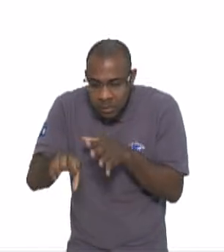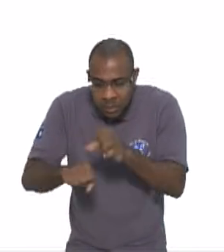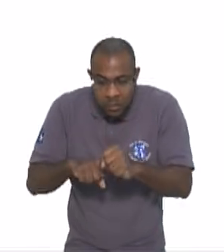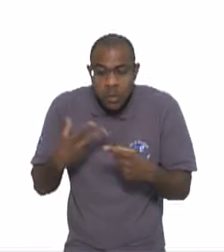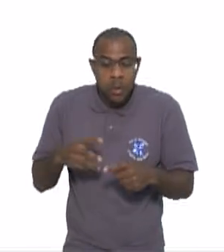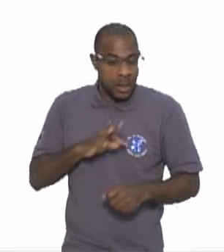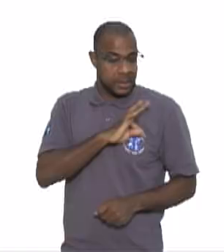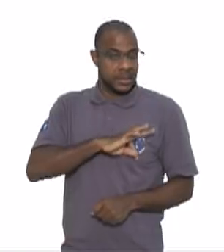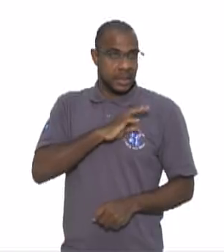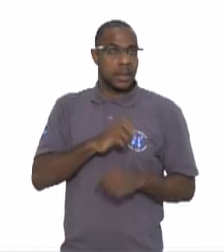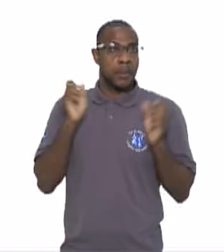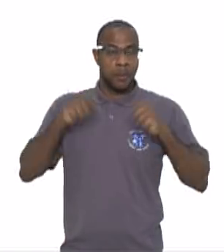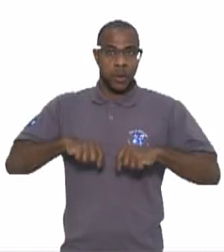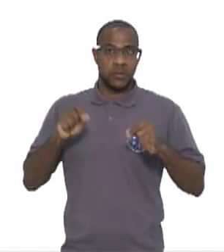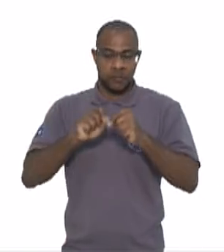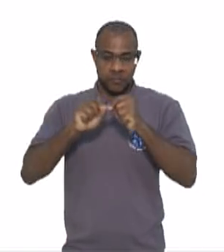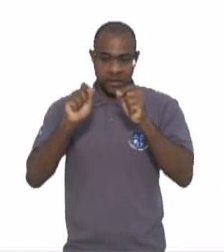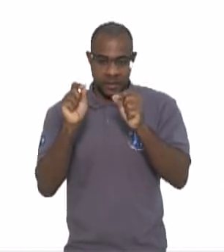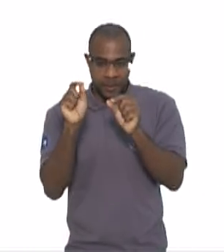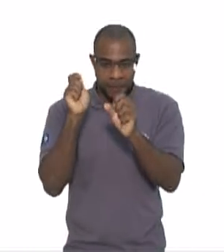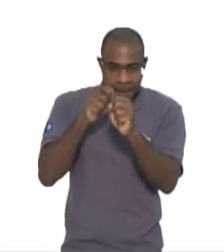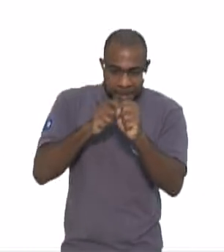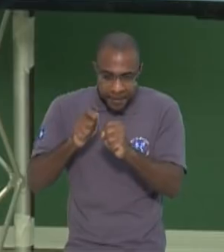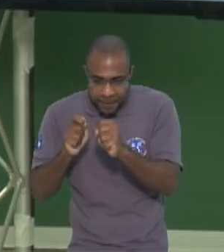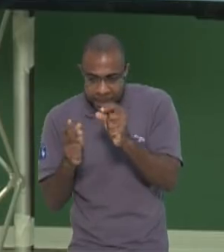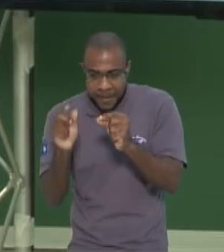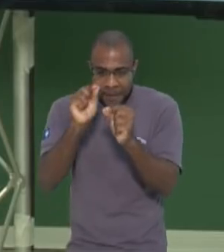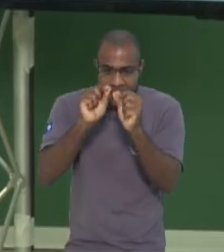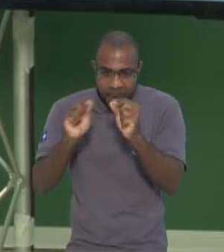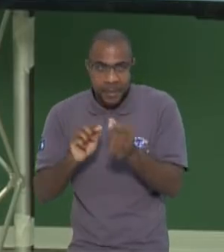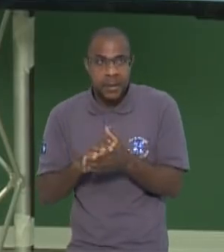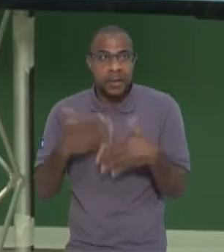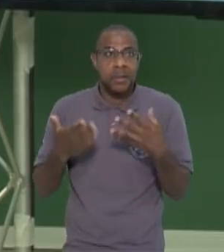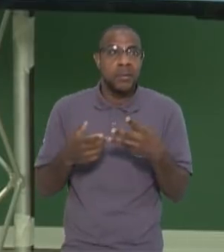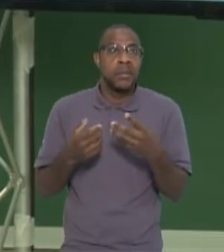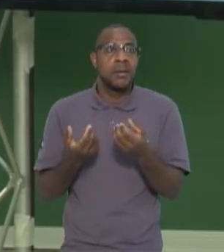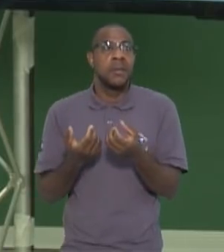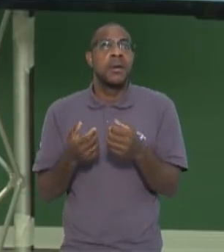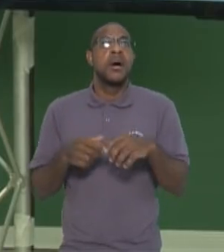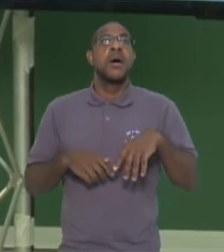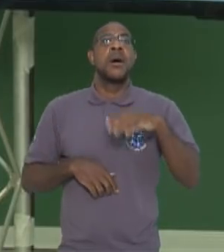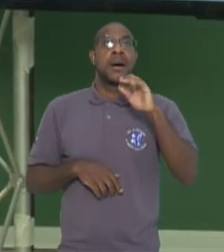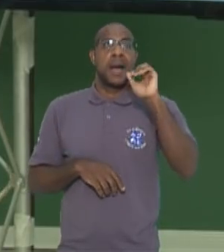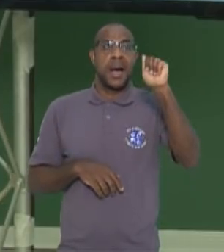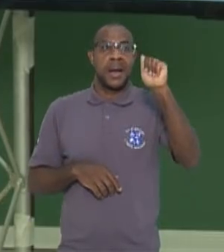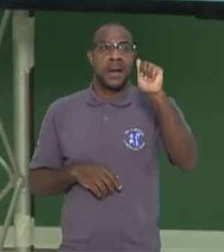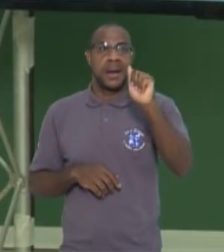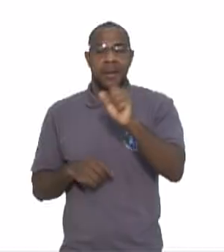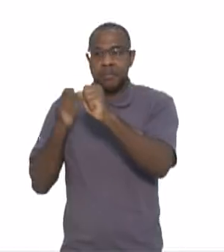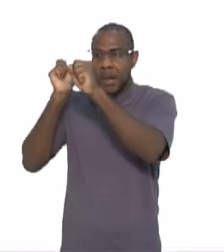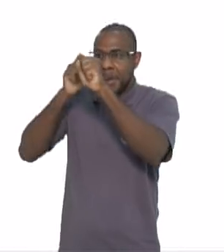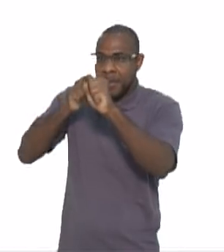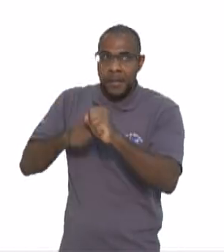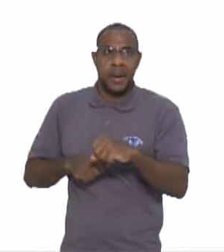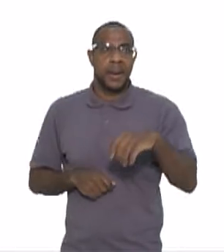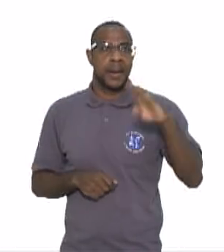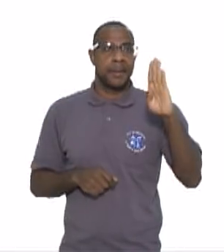produzir esse muractã? A. Esculpir. B. Modelar. Tempo e já retornamos.